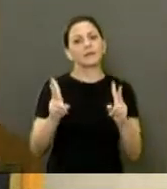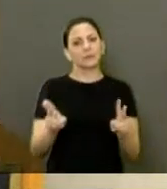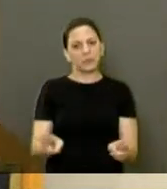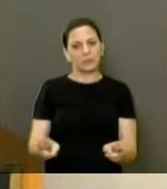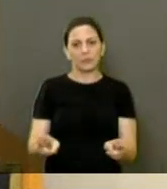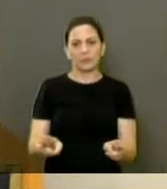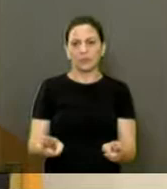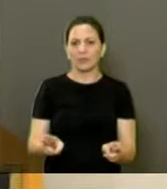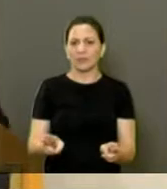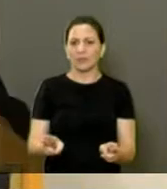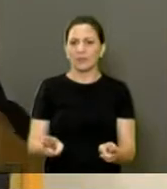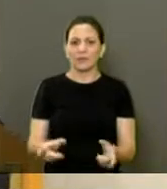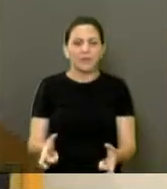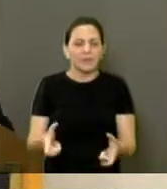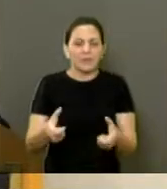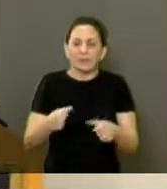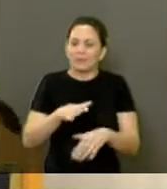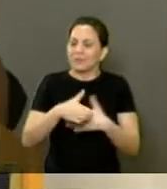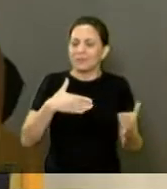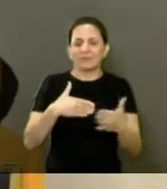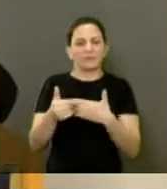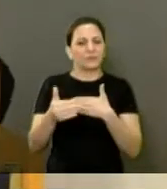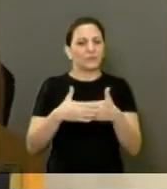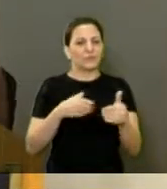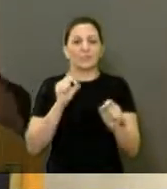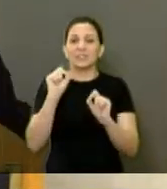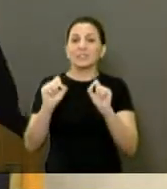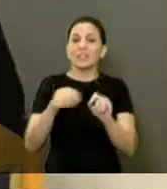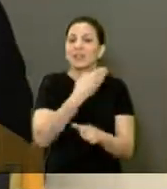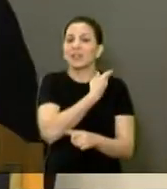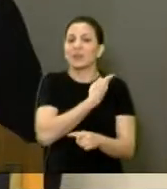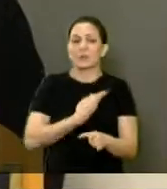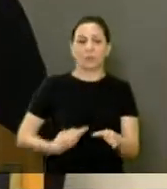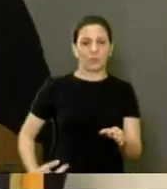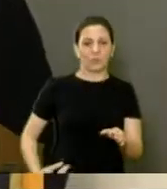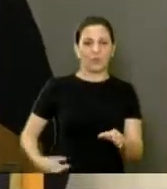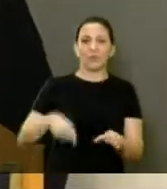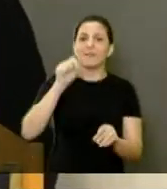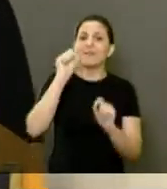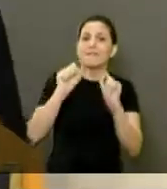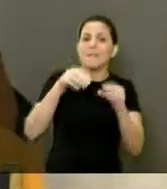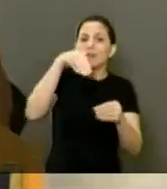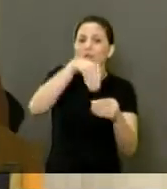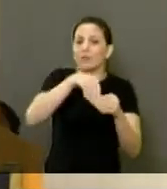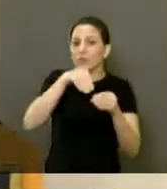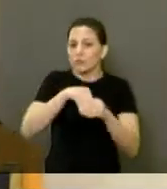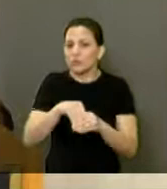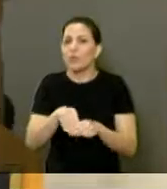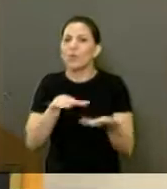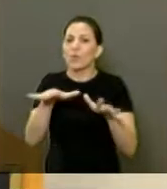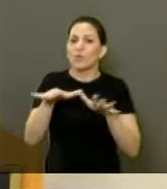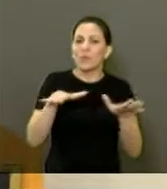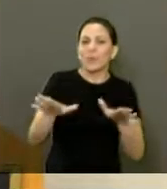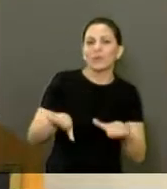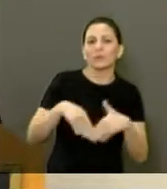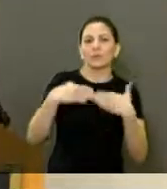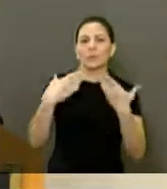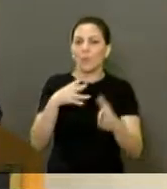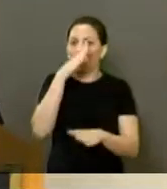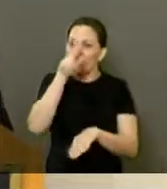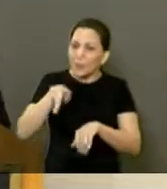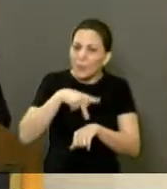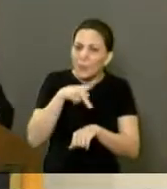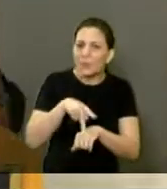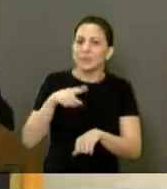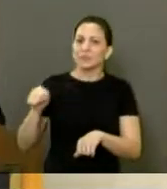Não interessa. O que interessa agora não é quem está lá, não é quem votou em quem, não é qual movimento, é o nosso país, e o